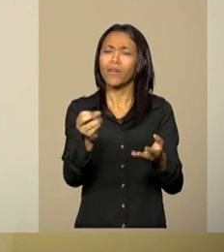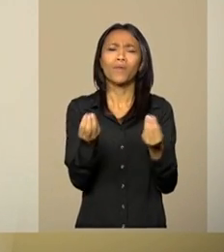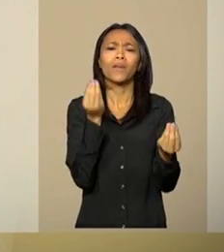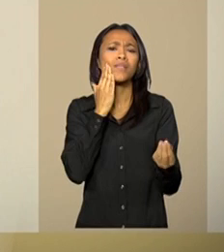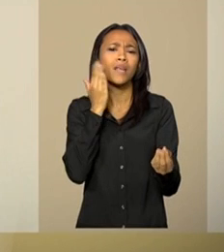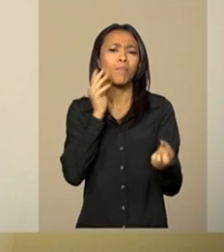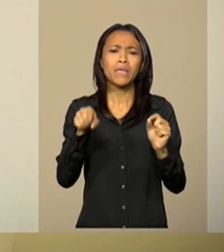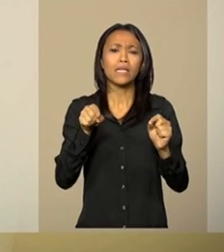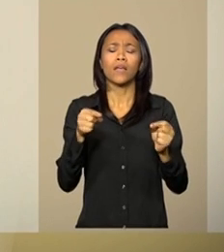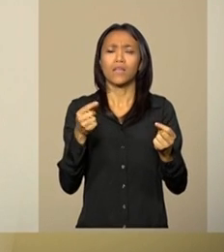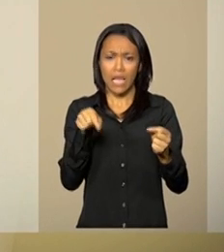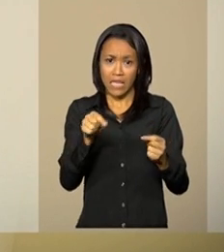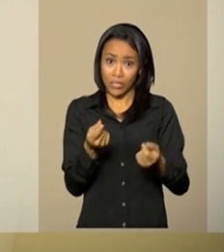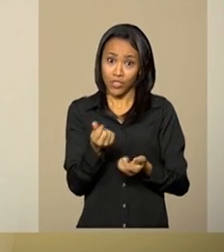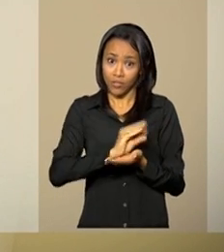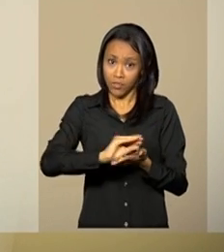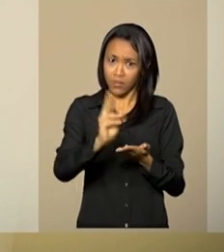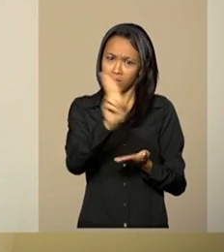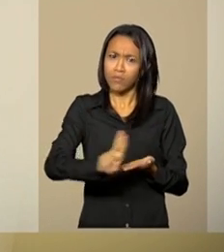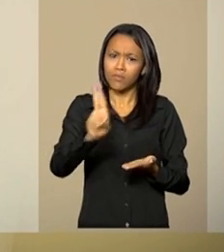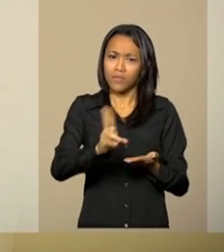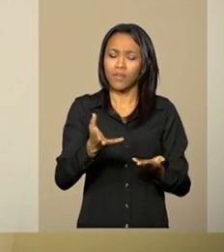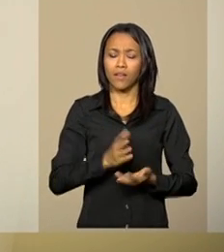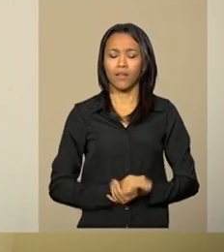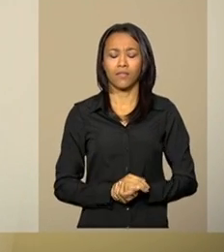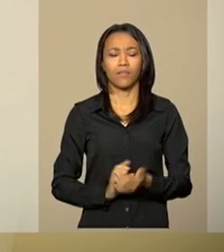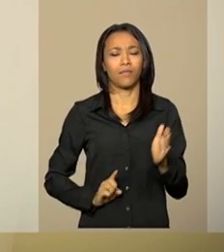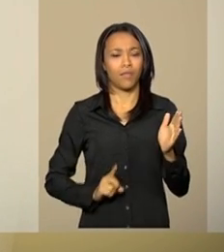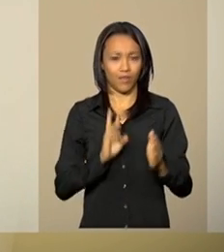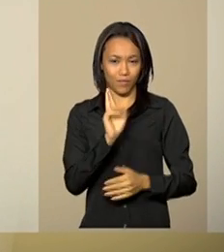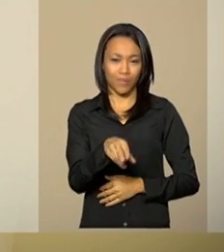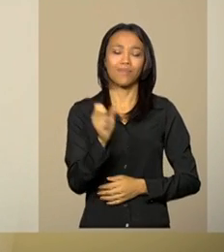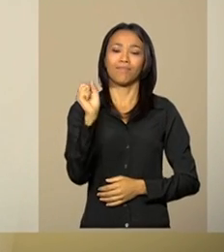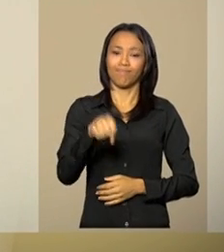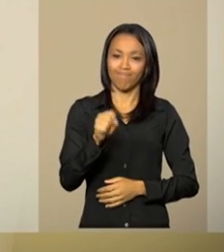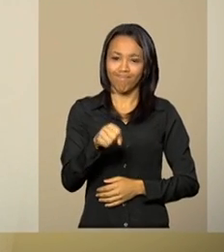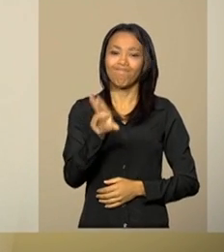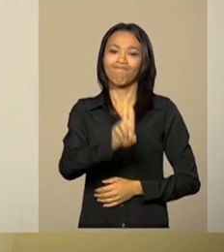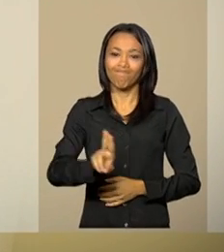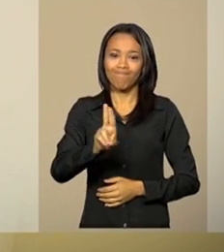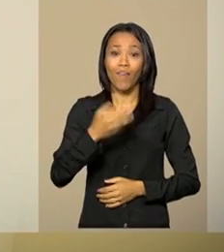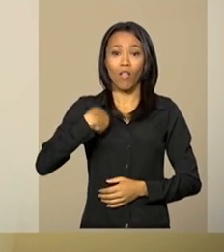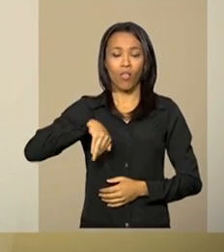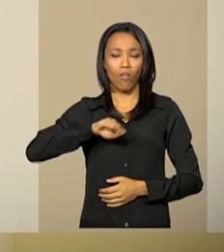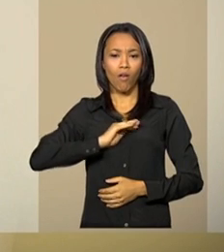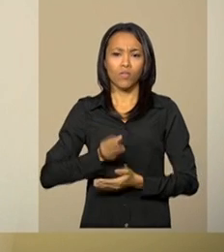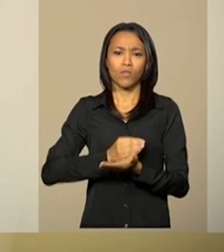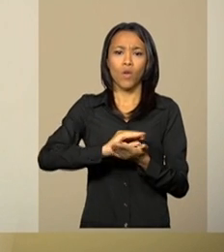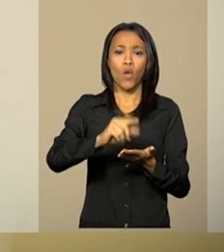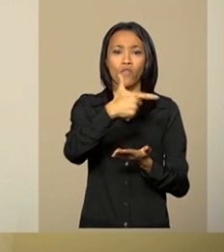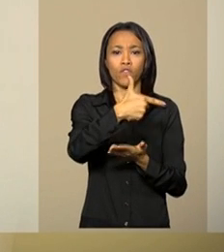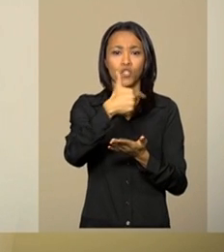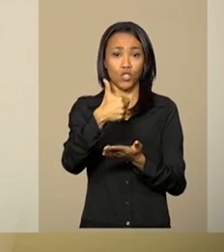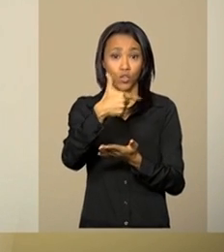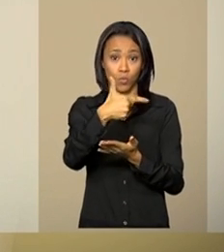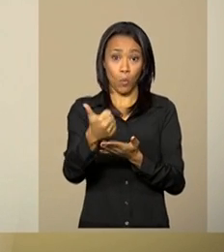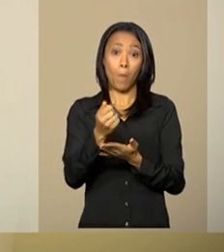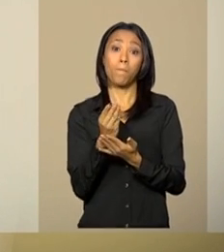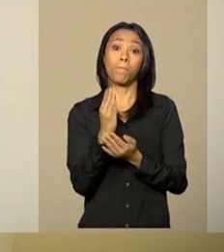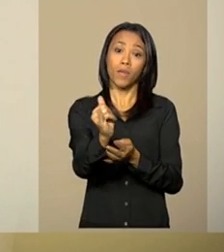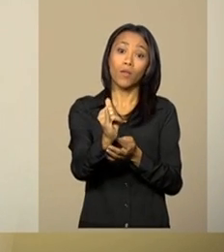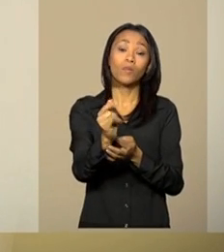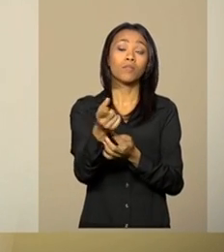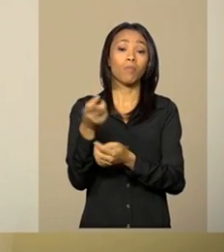saber se esses recursos estão sendo usados, Presidenta. Ah, estão sim, Luciano. Nós colocamos 21 bilhões de reais